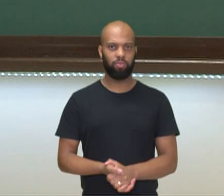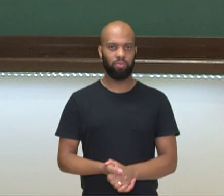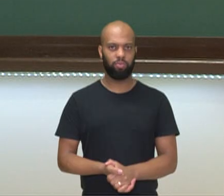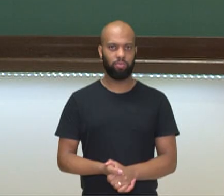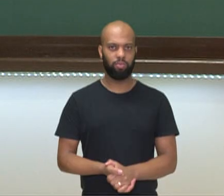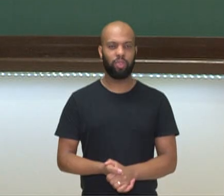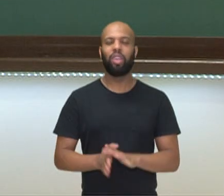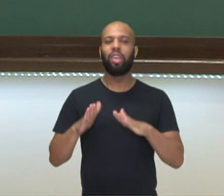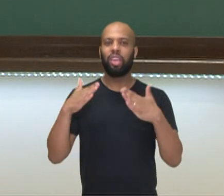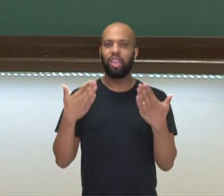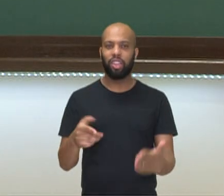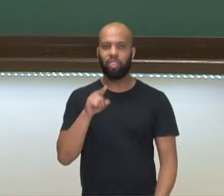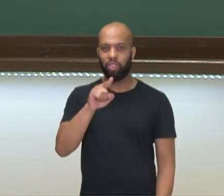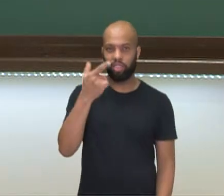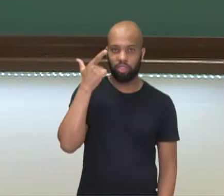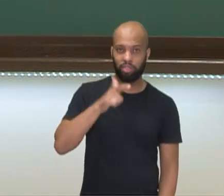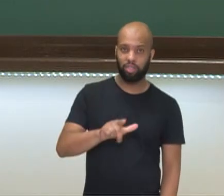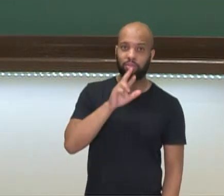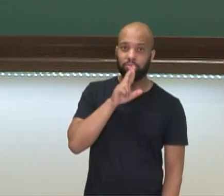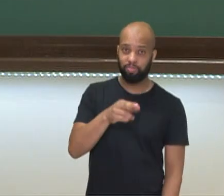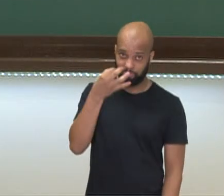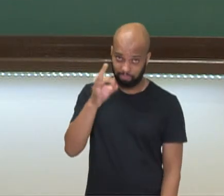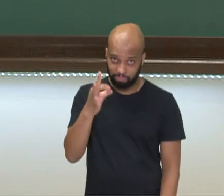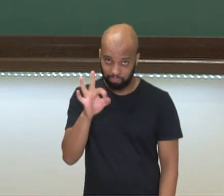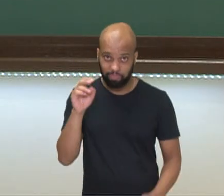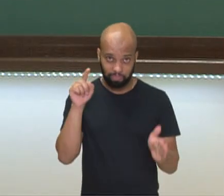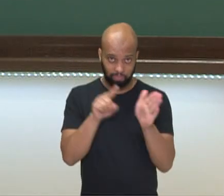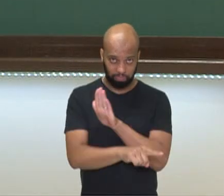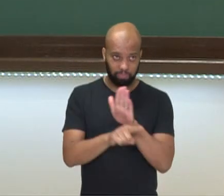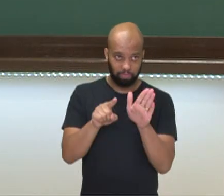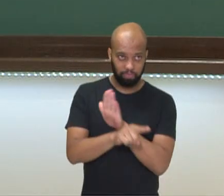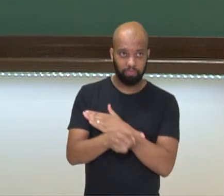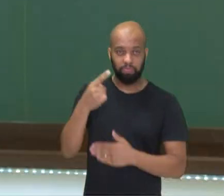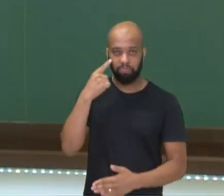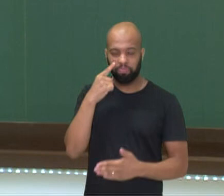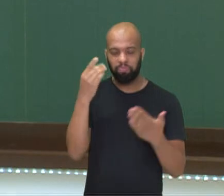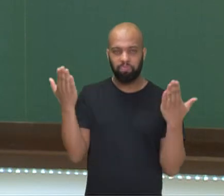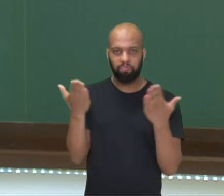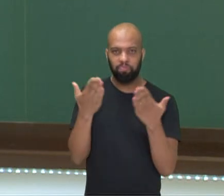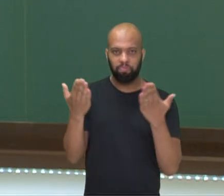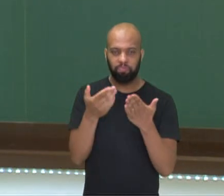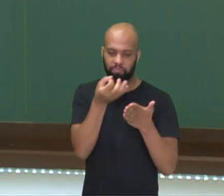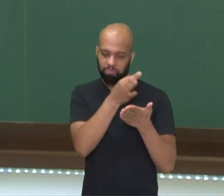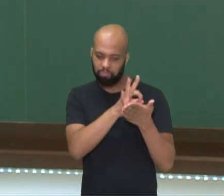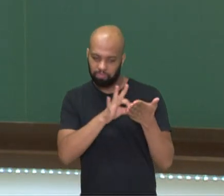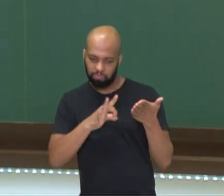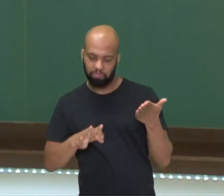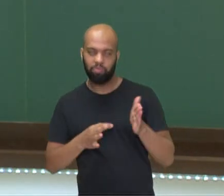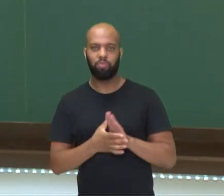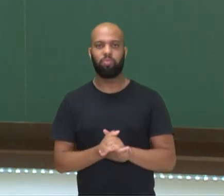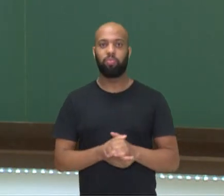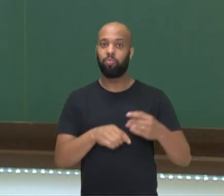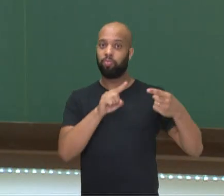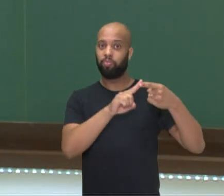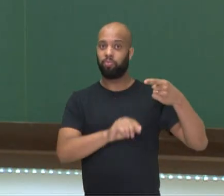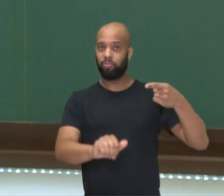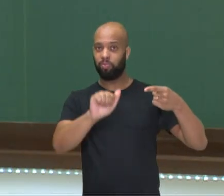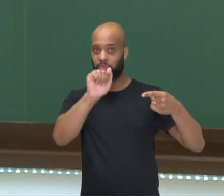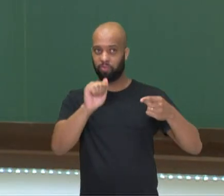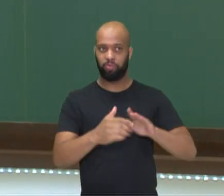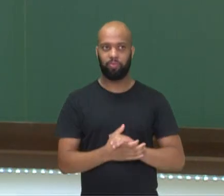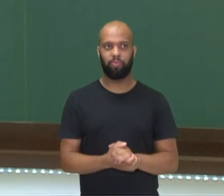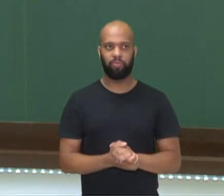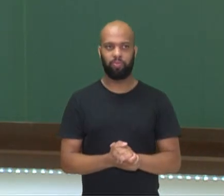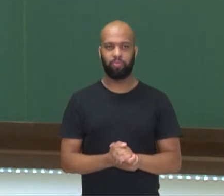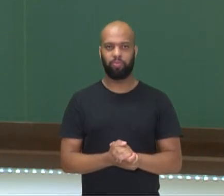E aí, será que vocês acertaram os exercícios? Vamos ver na correção. Olha lá, letra A, Carmen